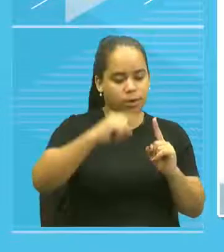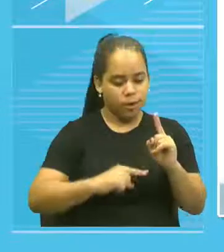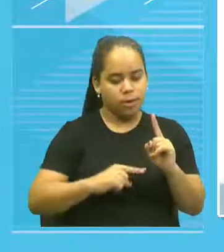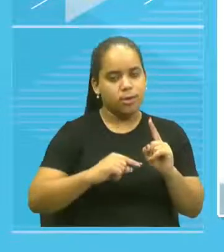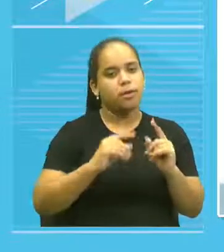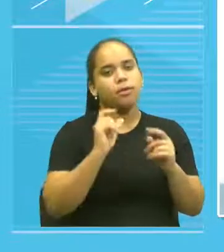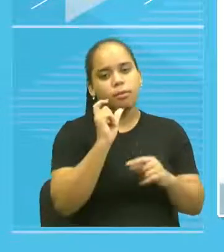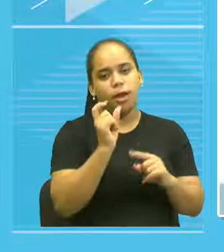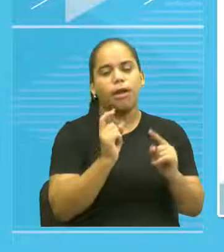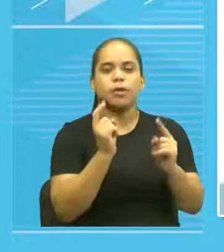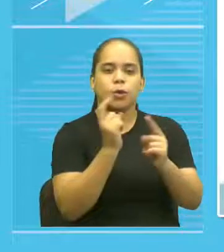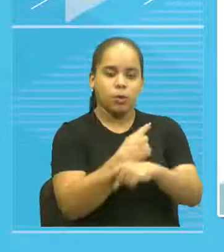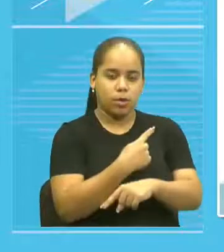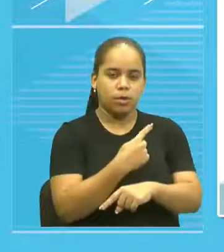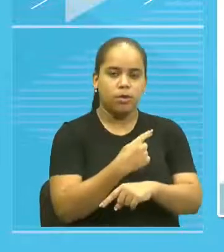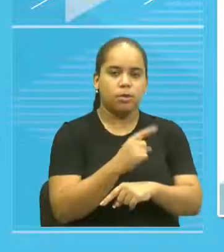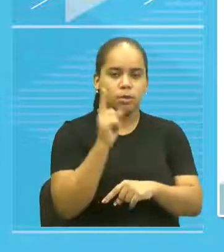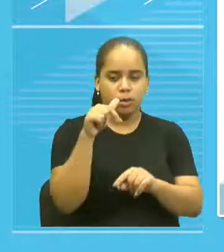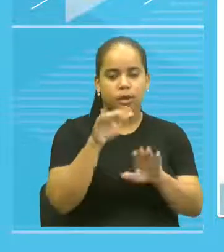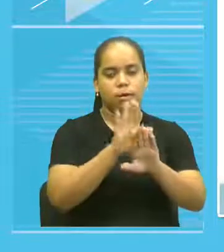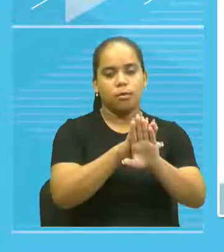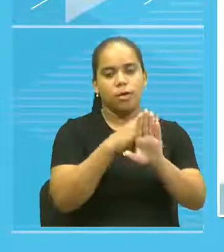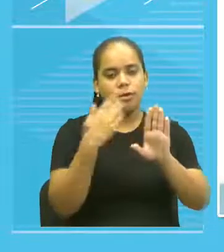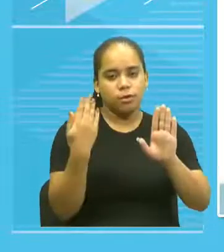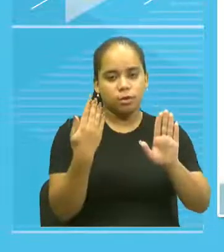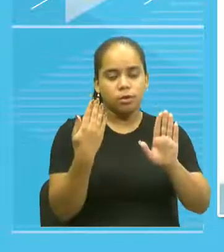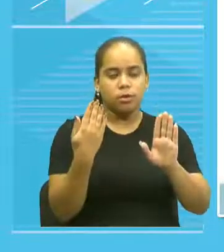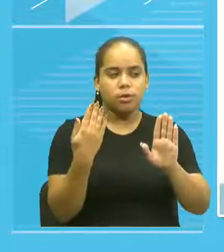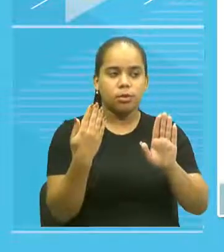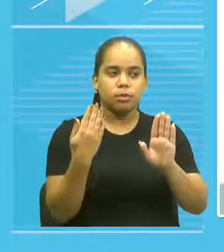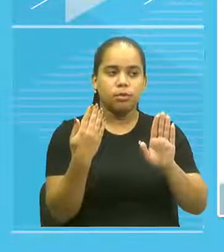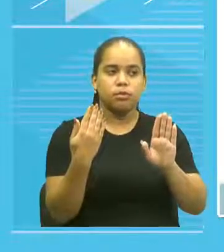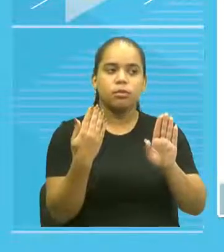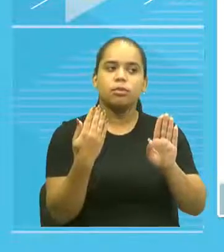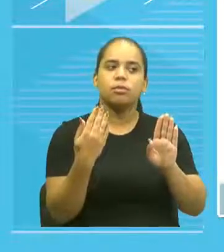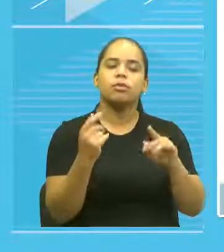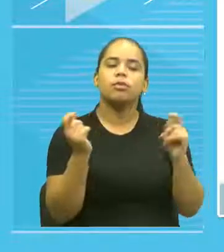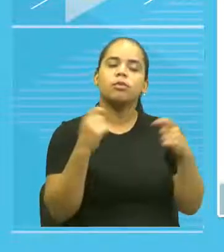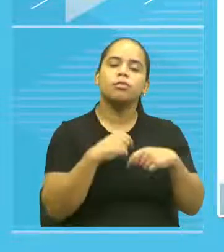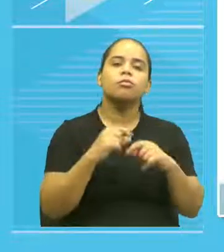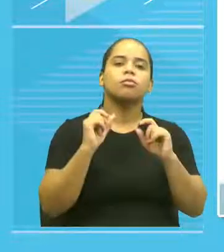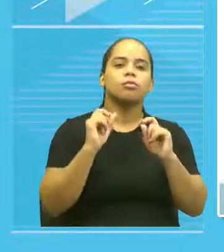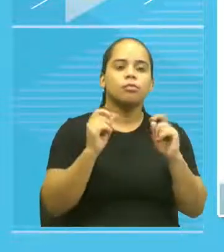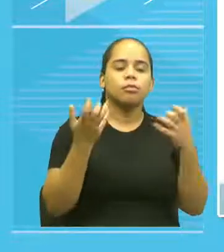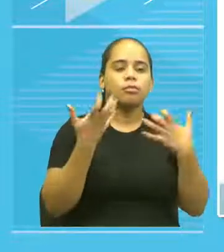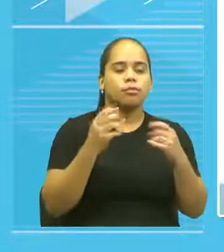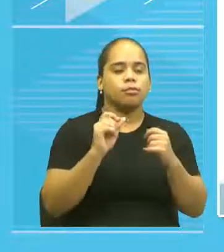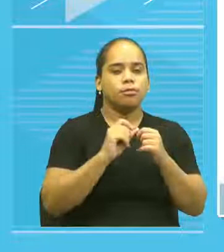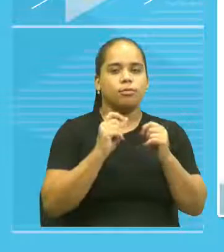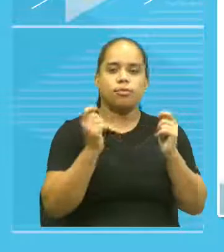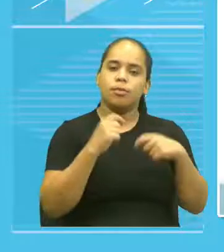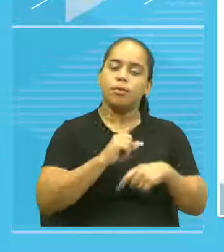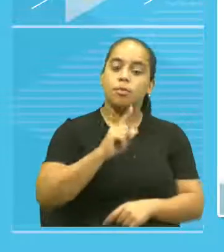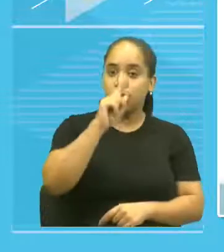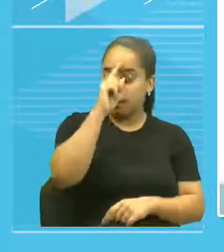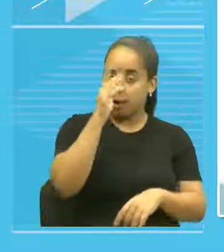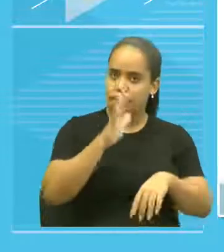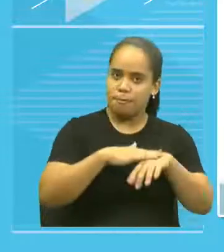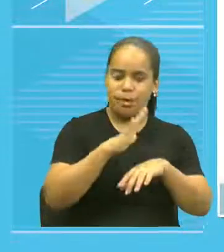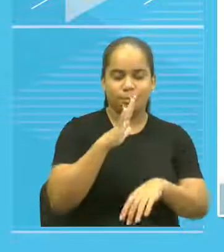antítese Você tá me entendendo mas a gente pode sim querer por força da argumentação usar uma antítese para dar uma ideia